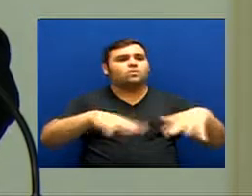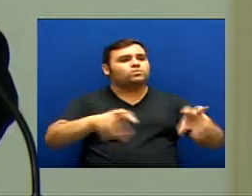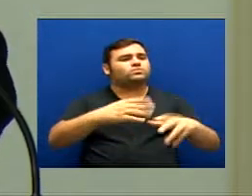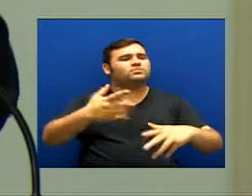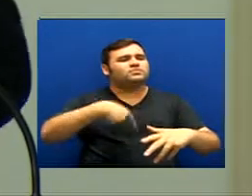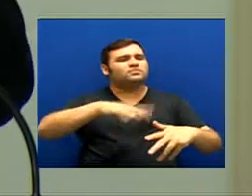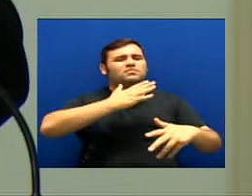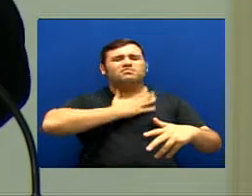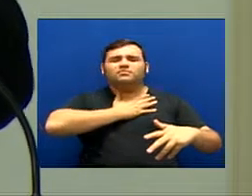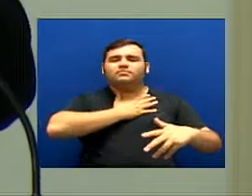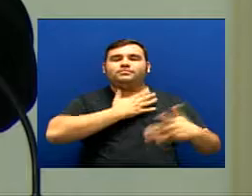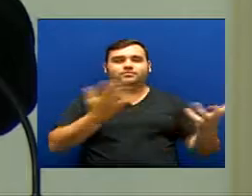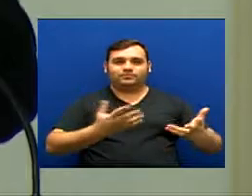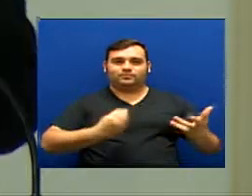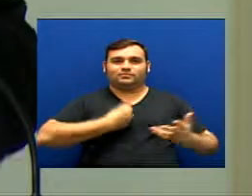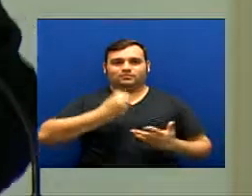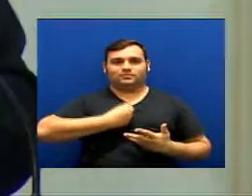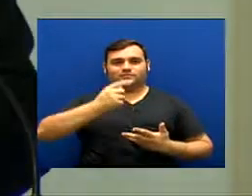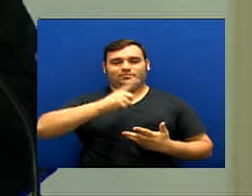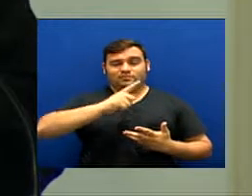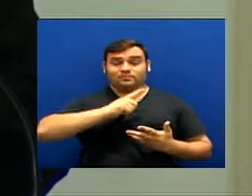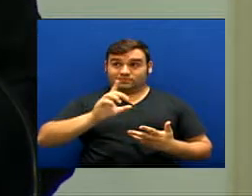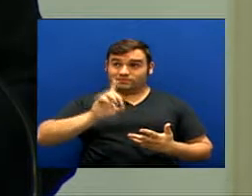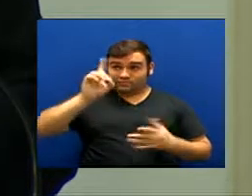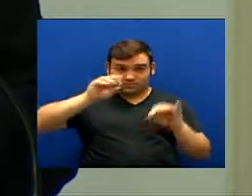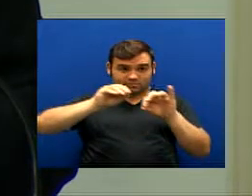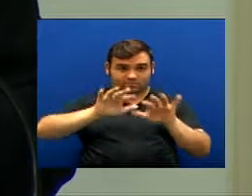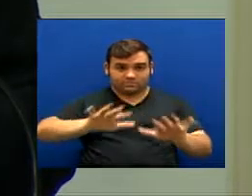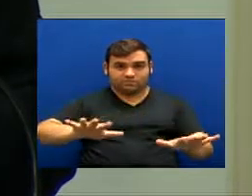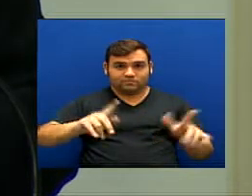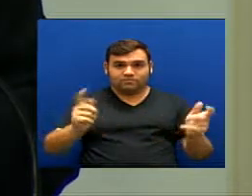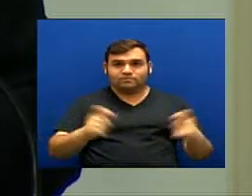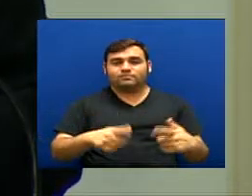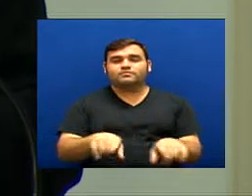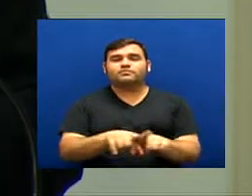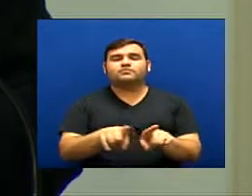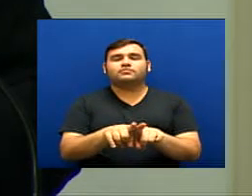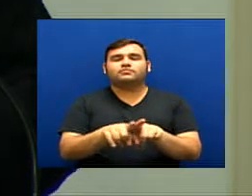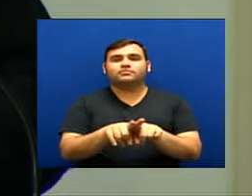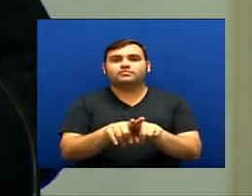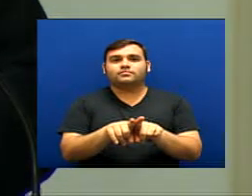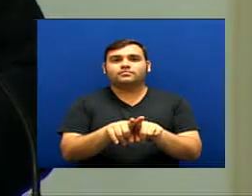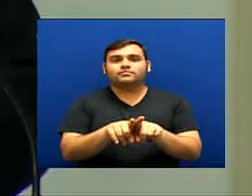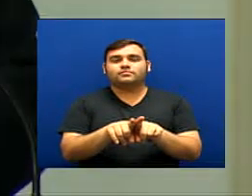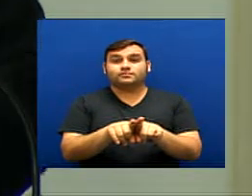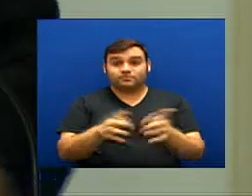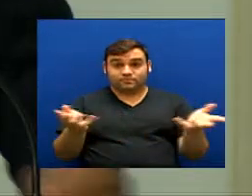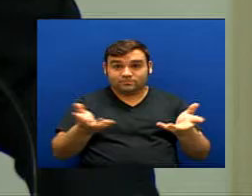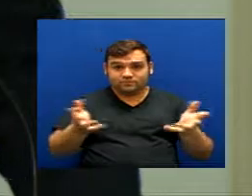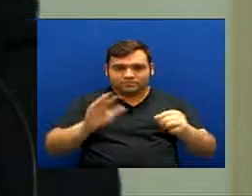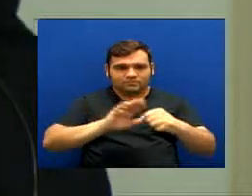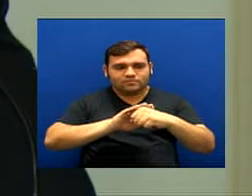uma palavra rápida aí sobre sua experiência com o Livro dos Livros.